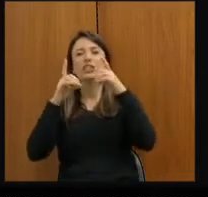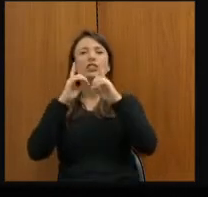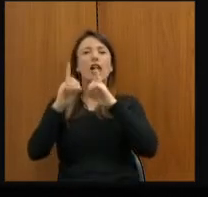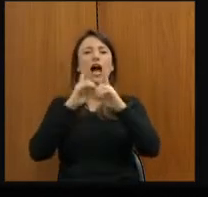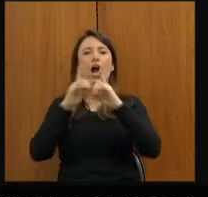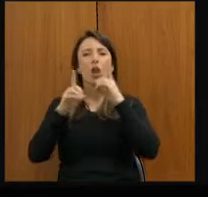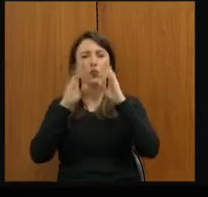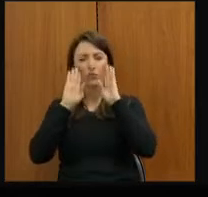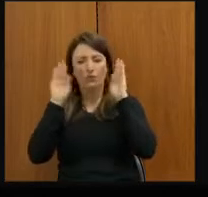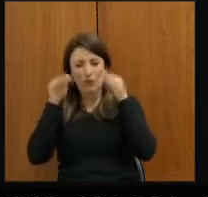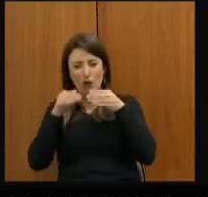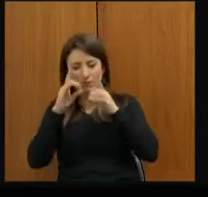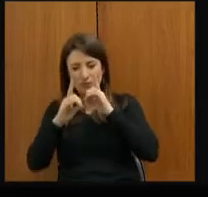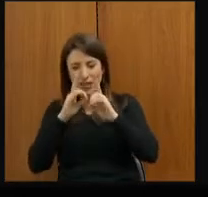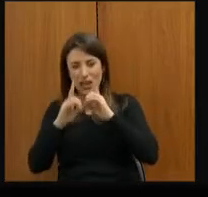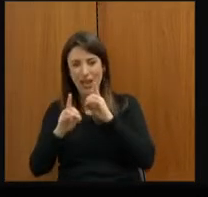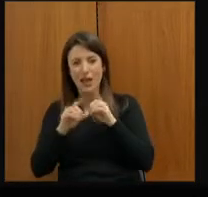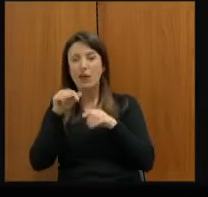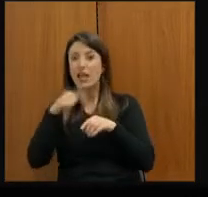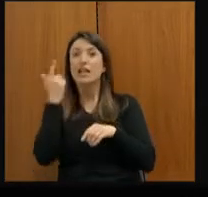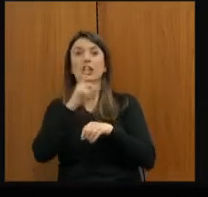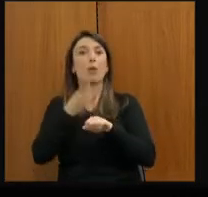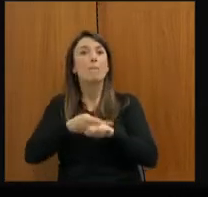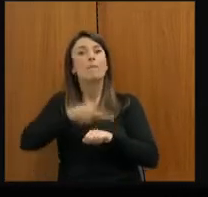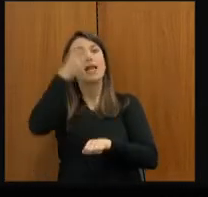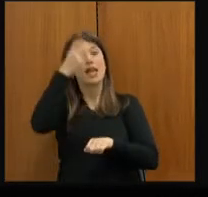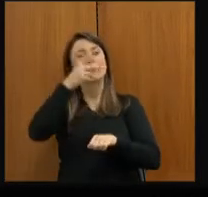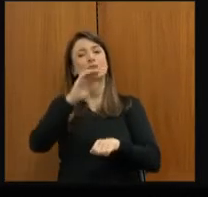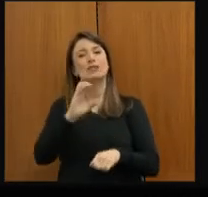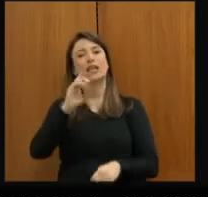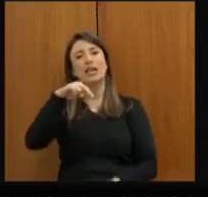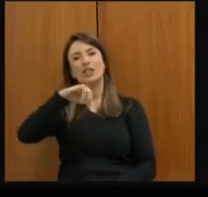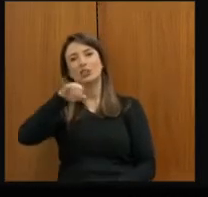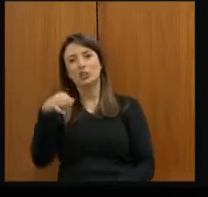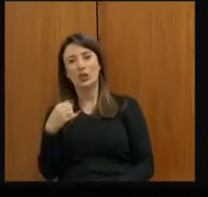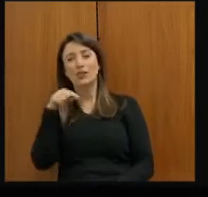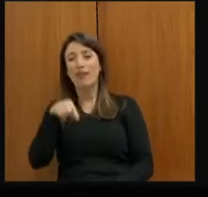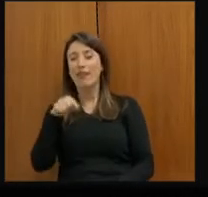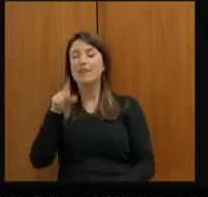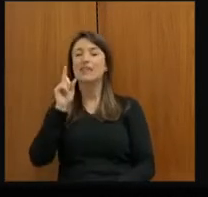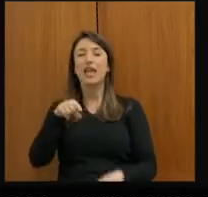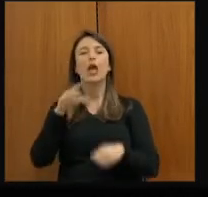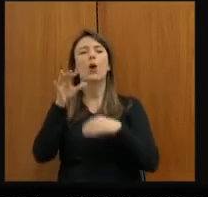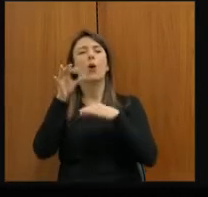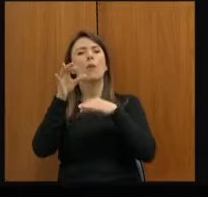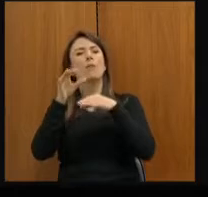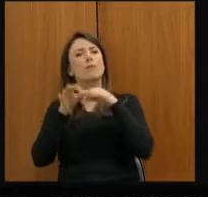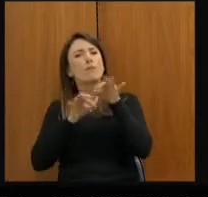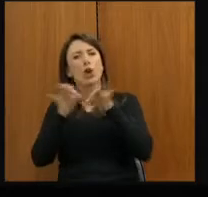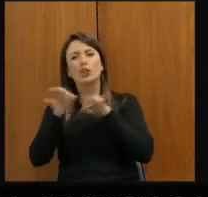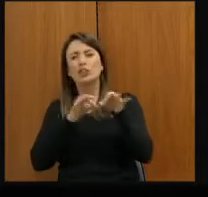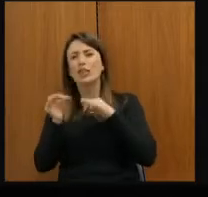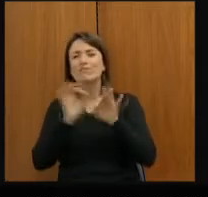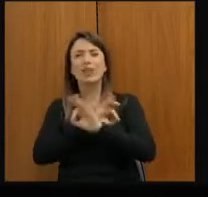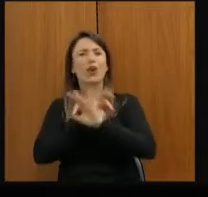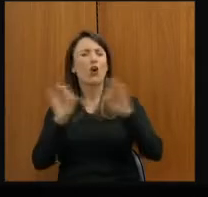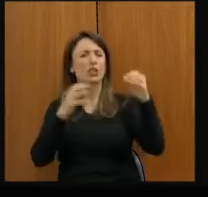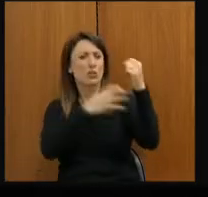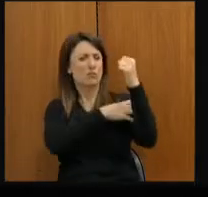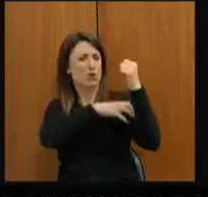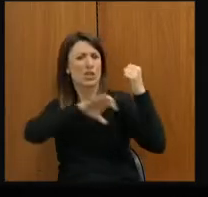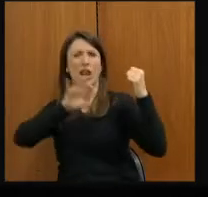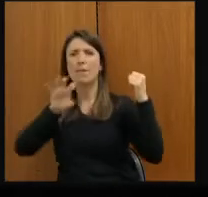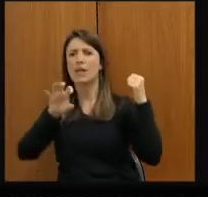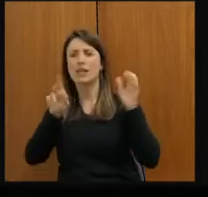foi ele foi premiado pelo CNJ é um projeto que puder a mulher que permite a mulher numa roda de